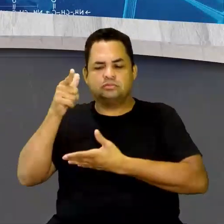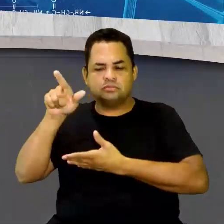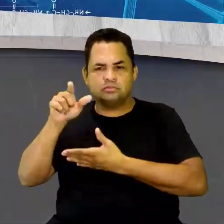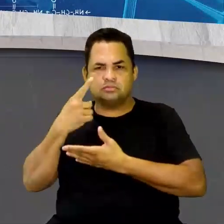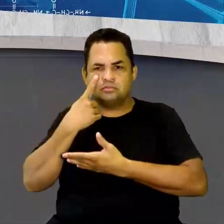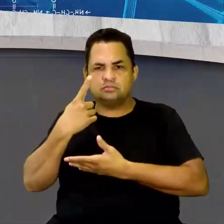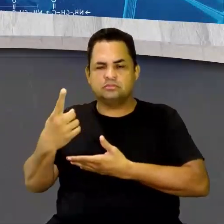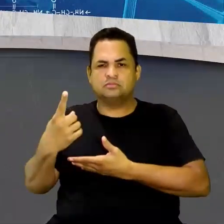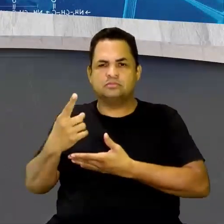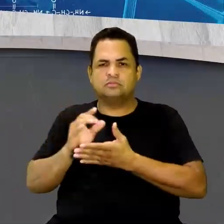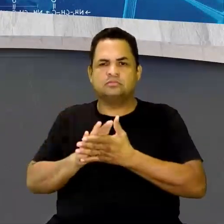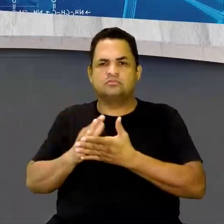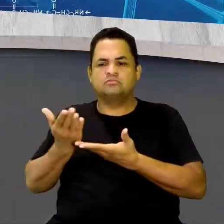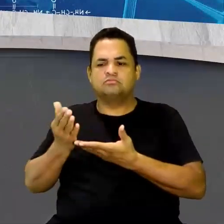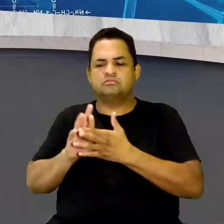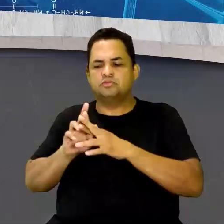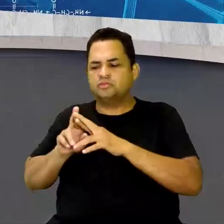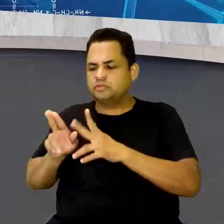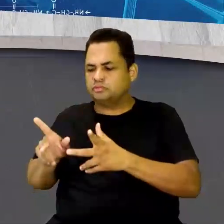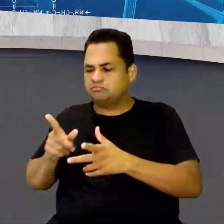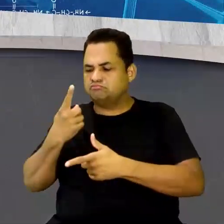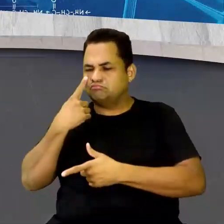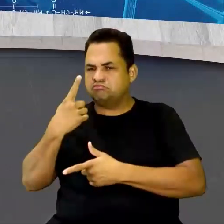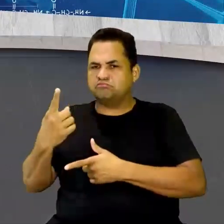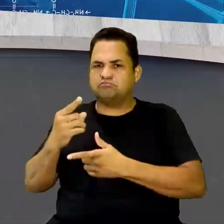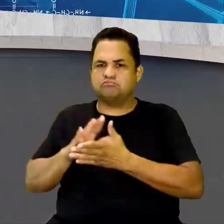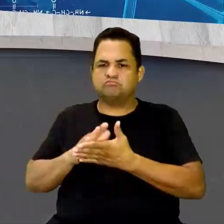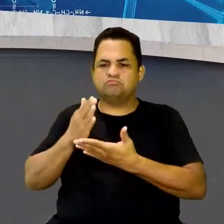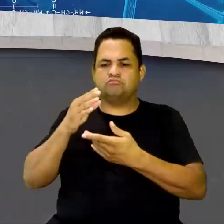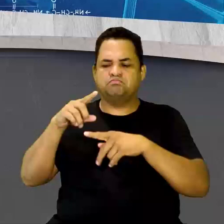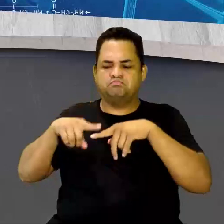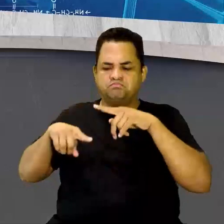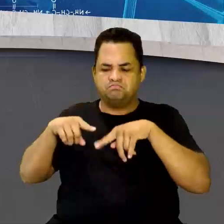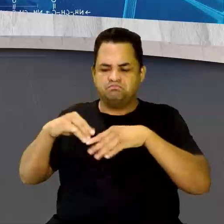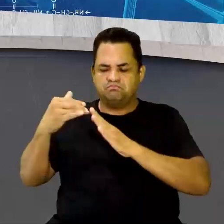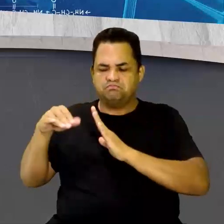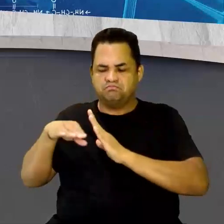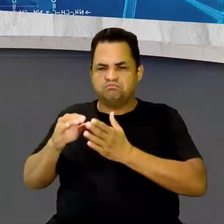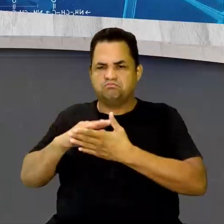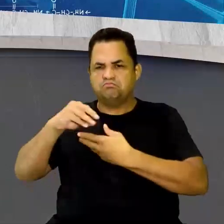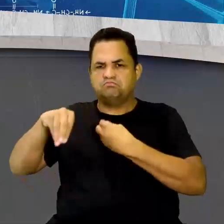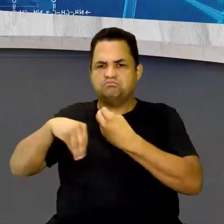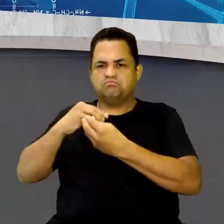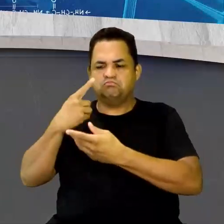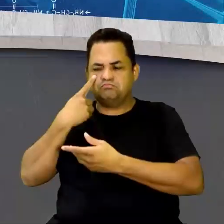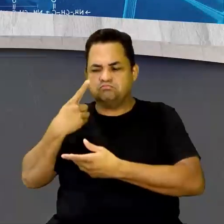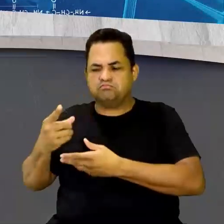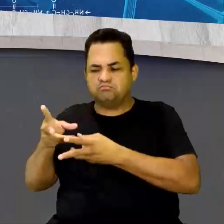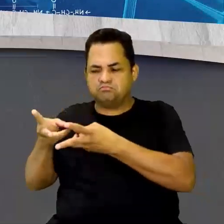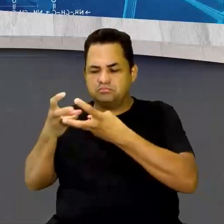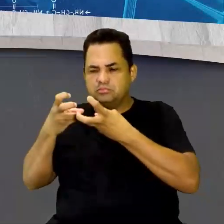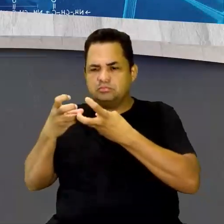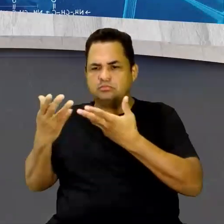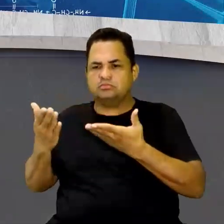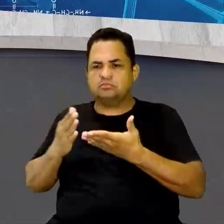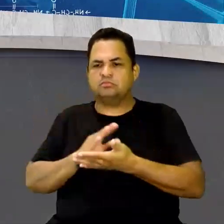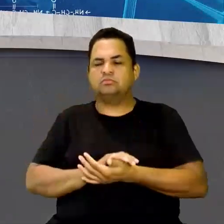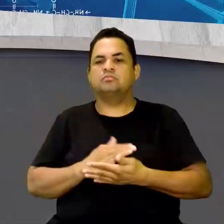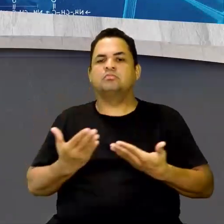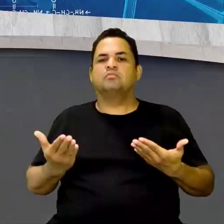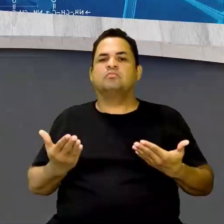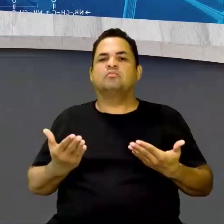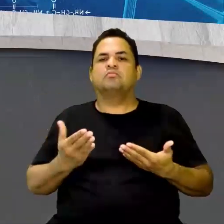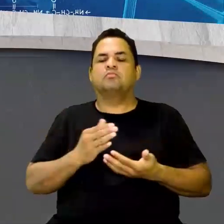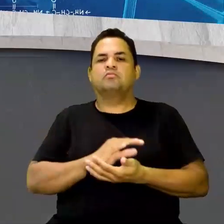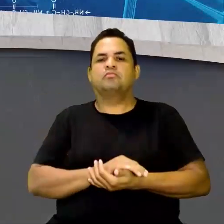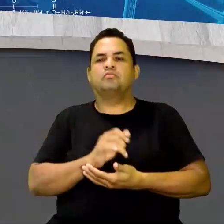identificar aspectos diferentes, os componentes, né, da mistura eu consigo identificar. Porque, no